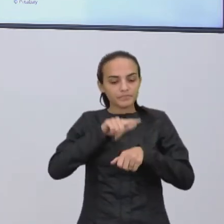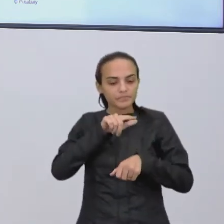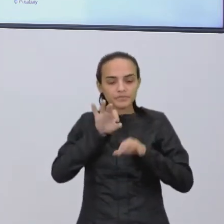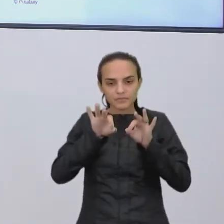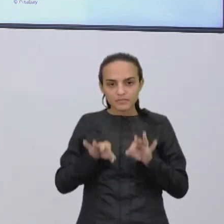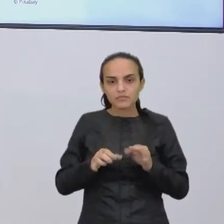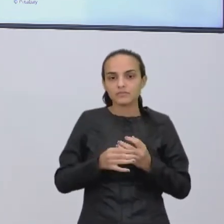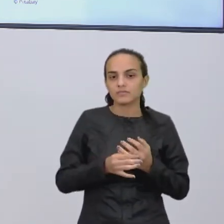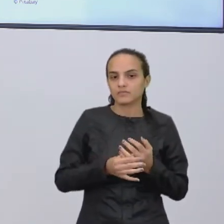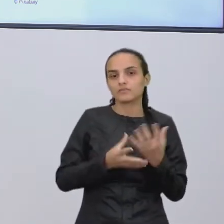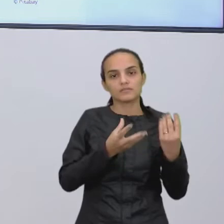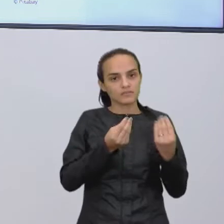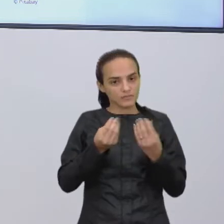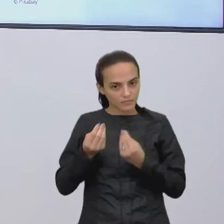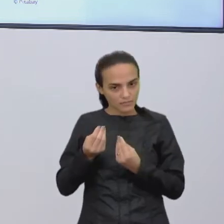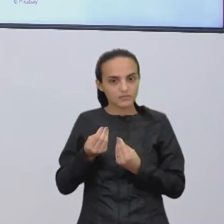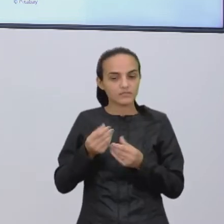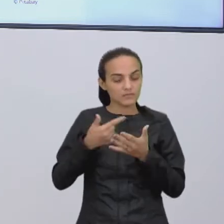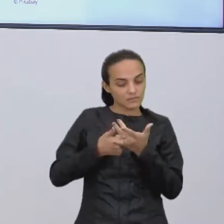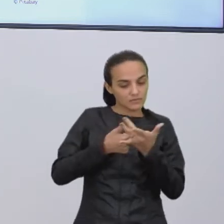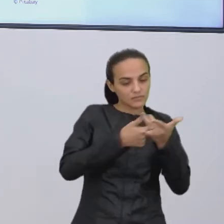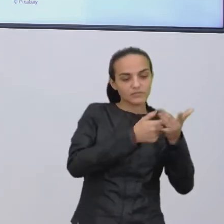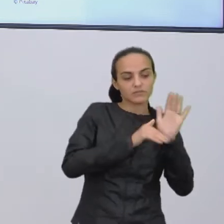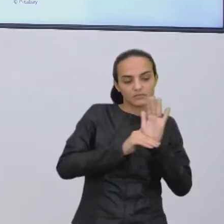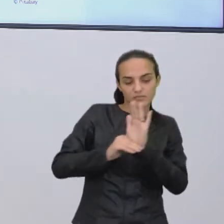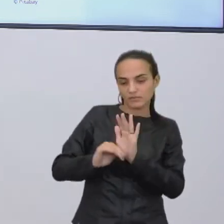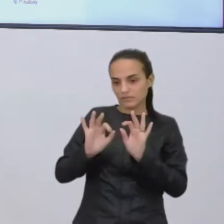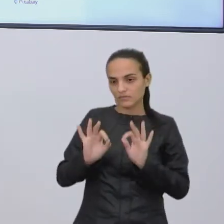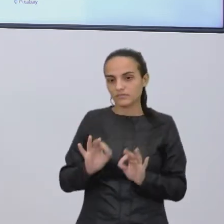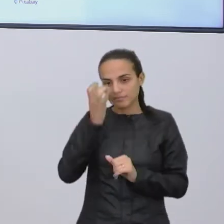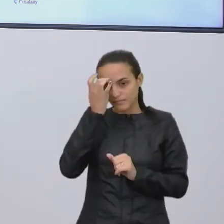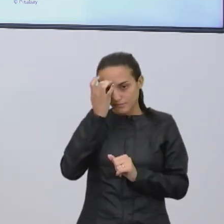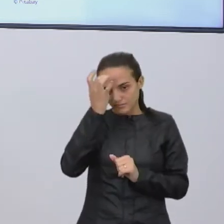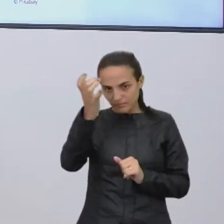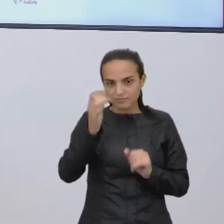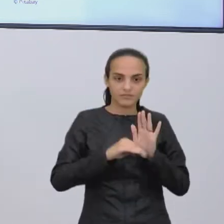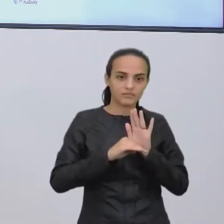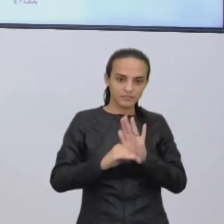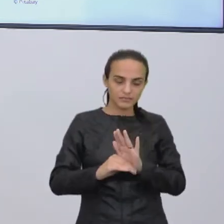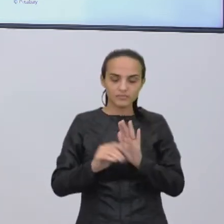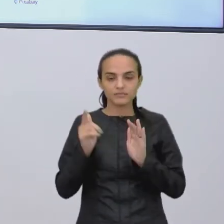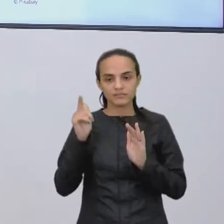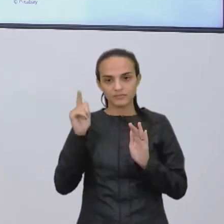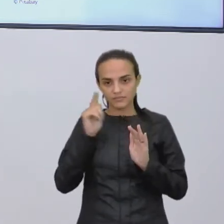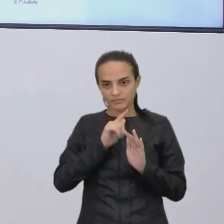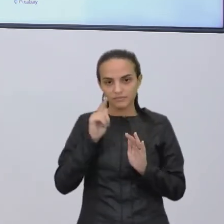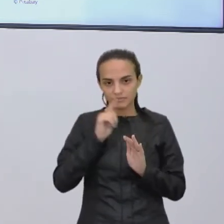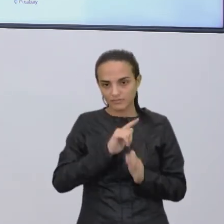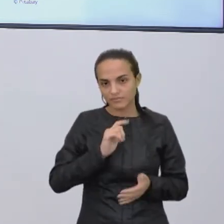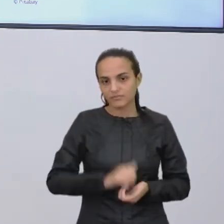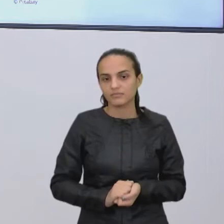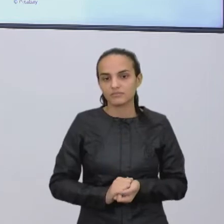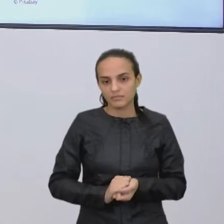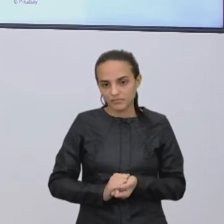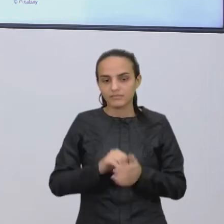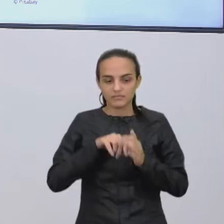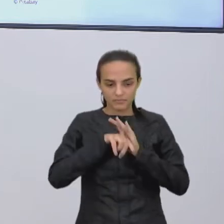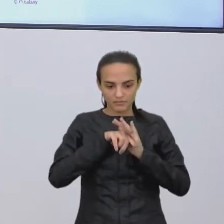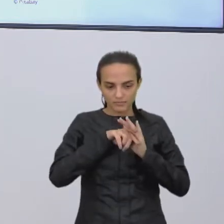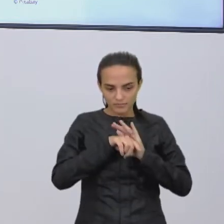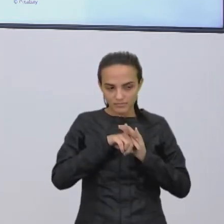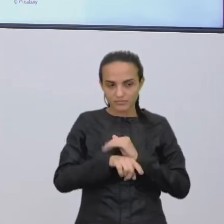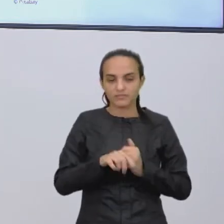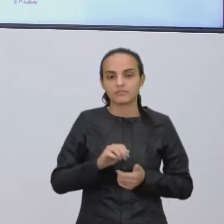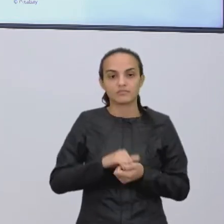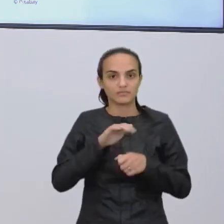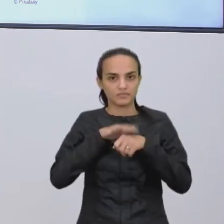real. Isso é muito, a tecnologia trouxe toda uma facilidade para esse tipo de pesquisa. Hoje em dia é